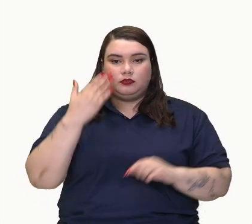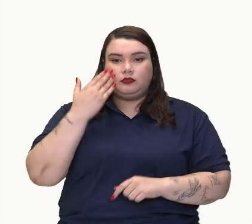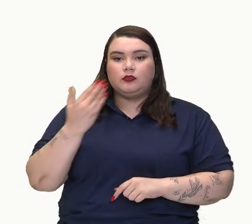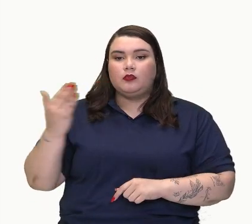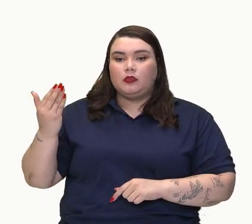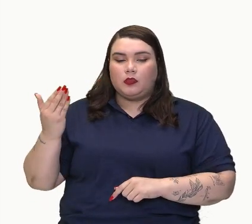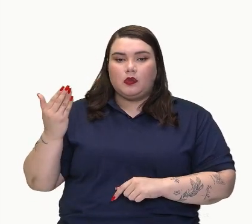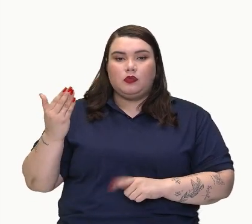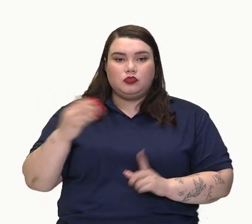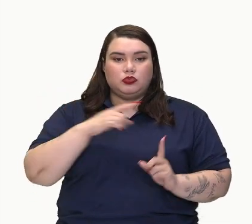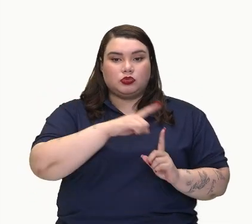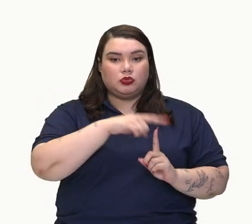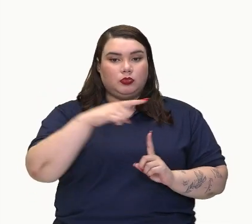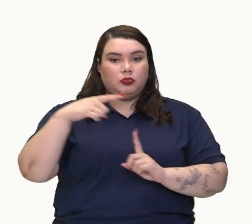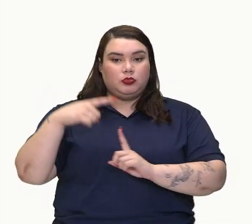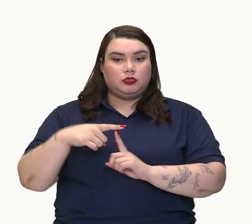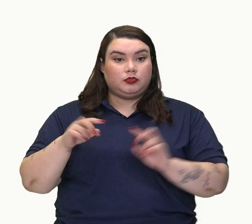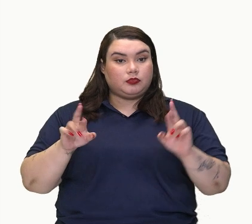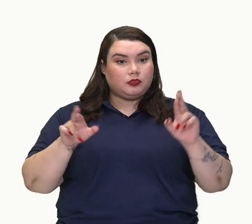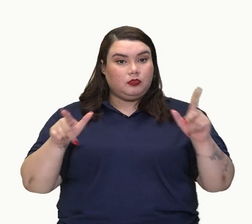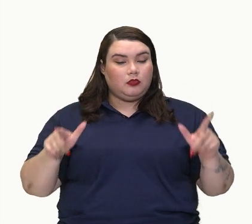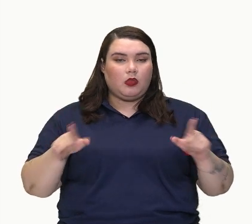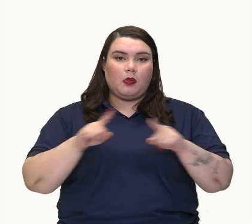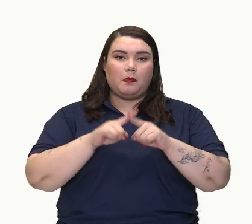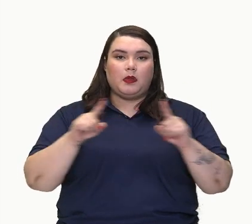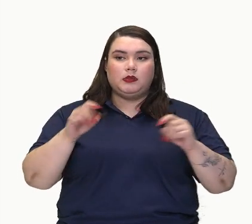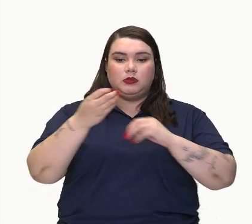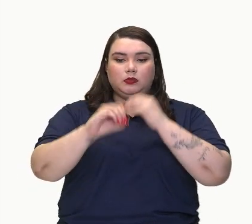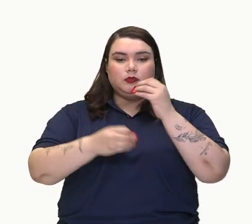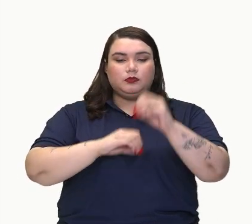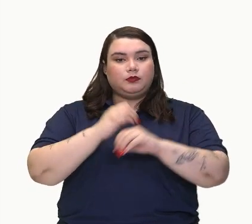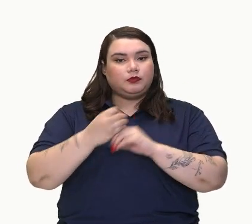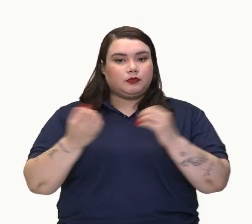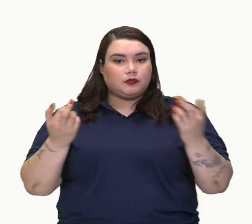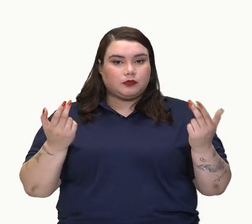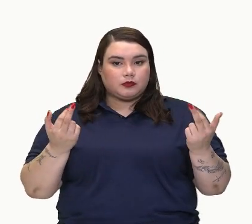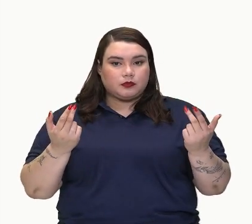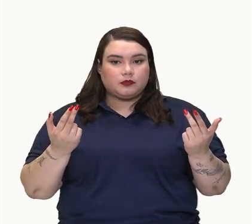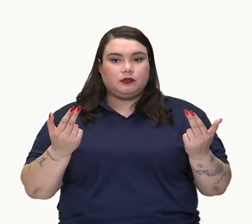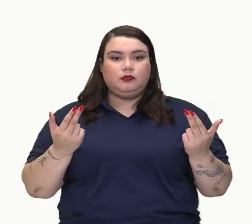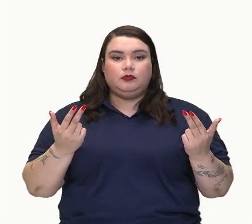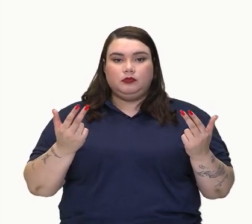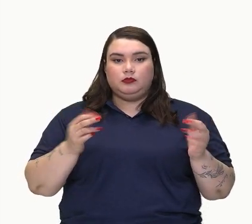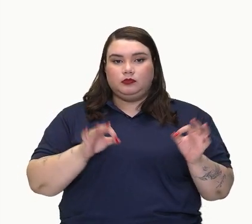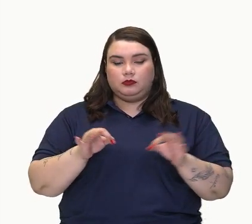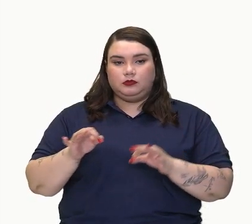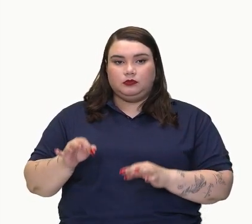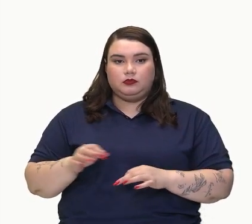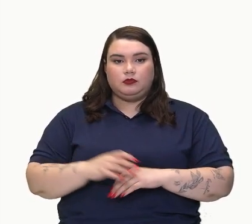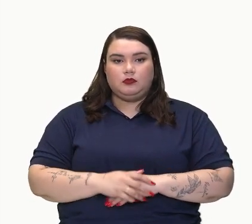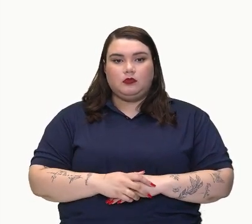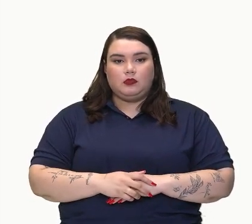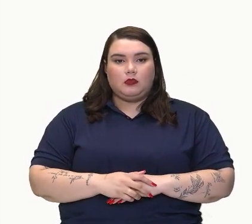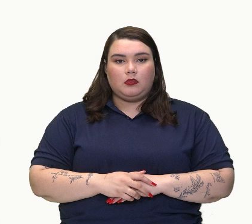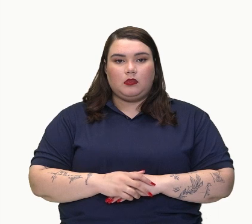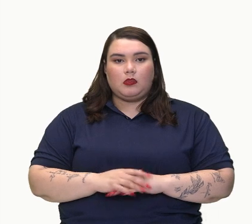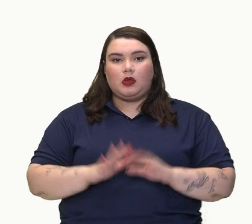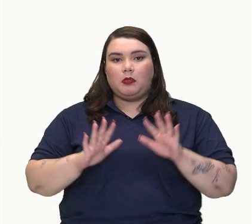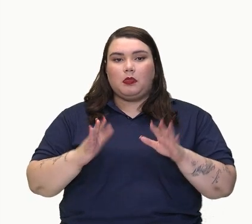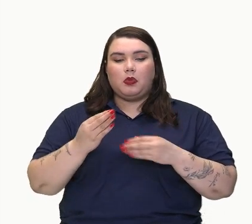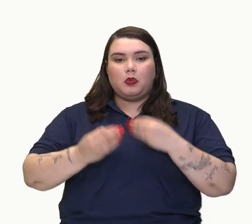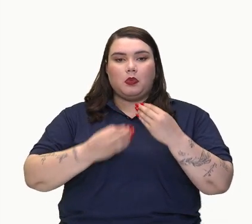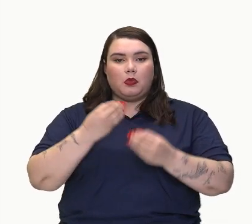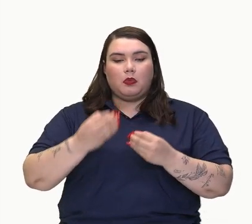funções diferentes, mas a mesma fórmula molecular, novamente, tá? Ah, professor, mas onde é que eu estou vendo essa